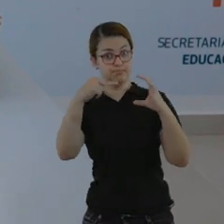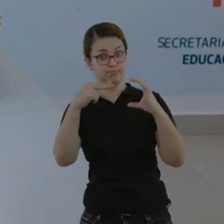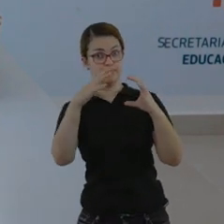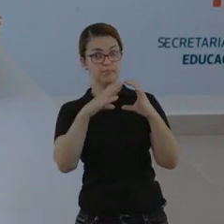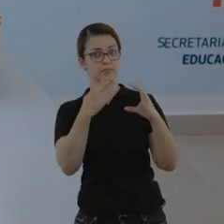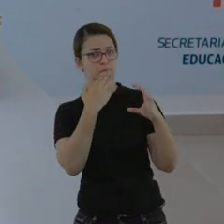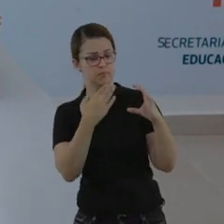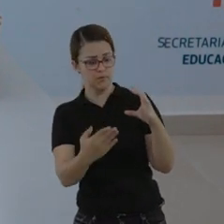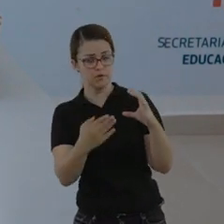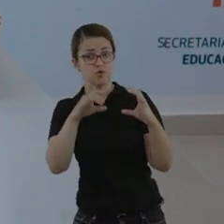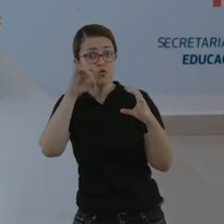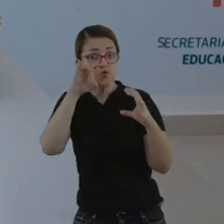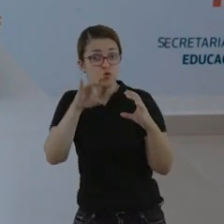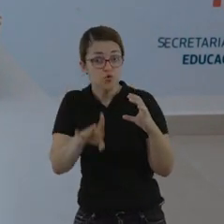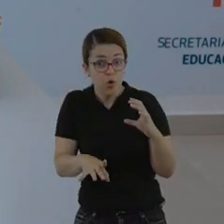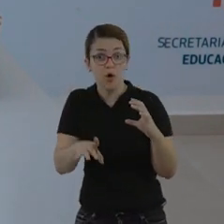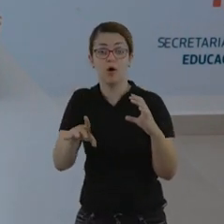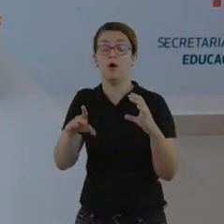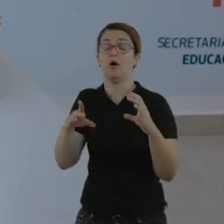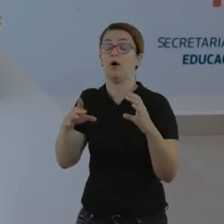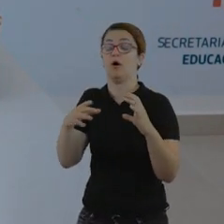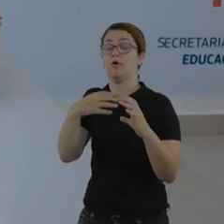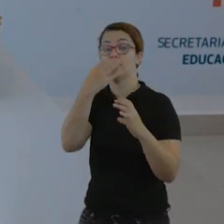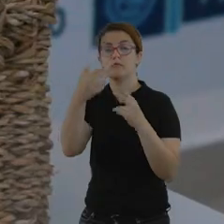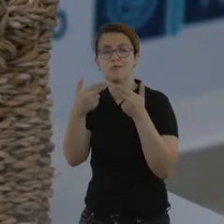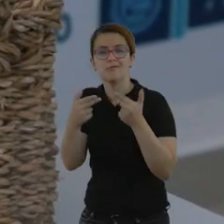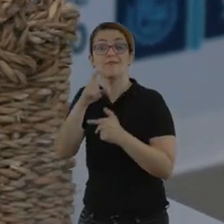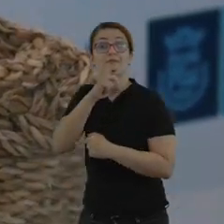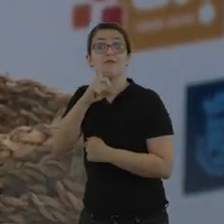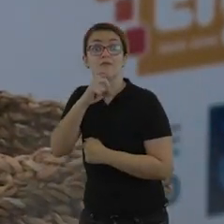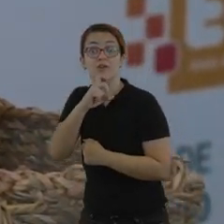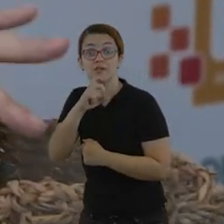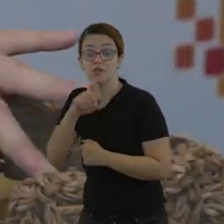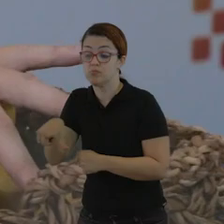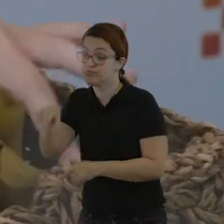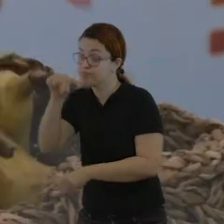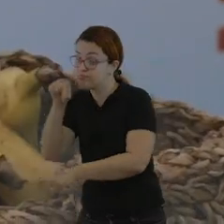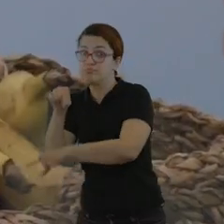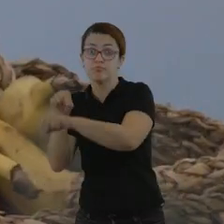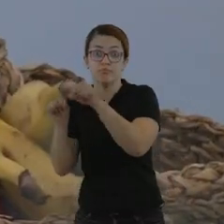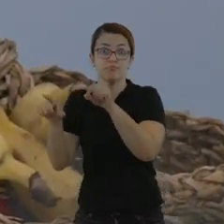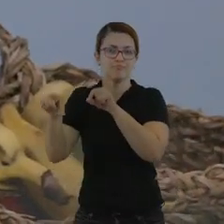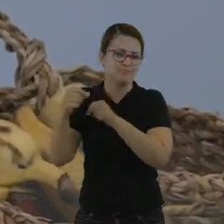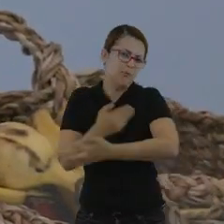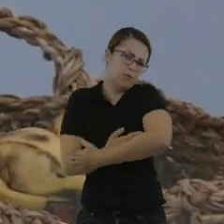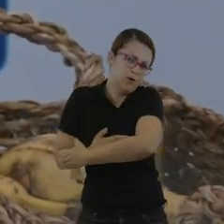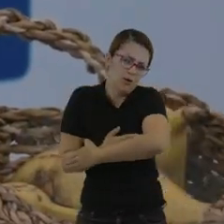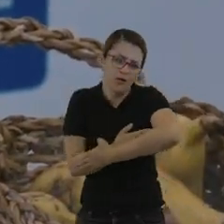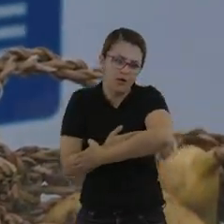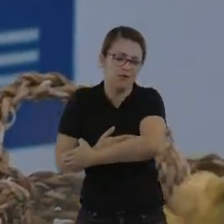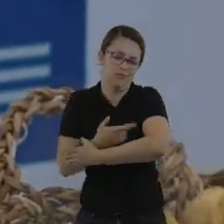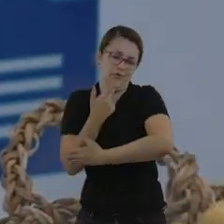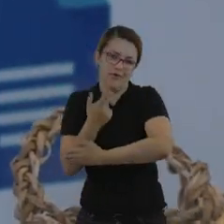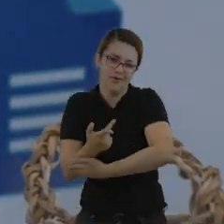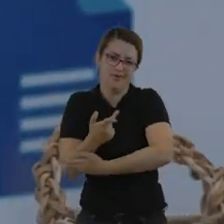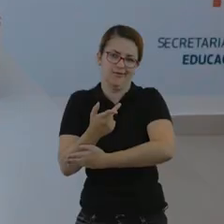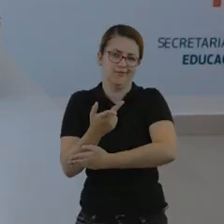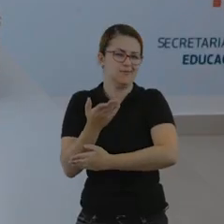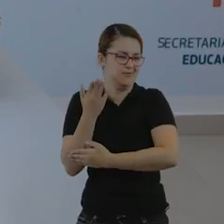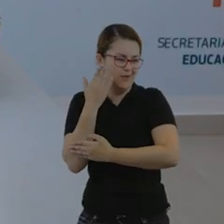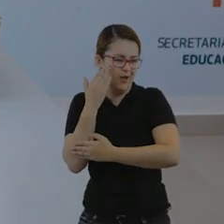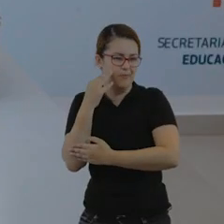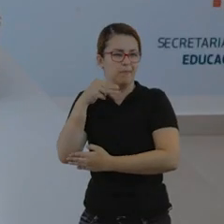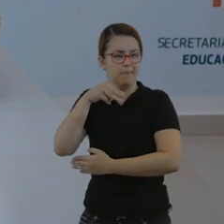você pode pedir para que ela pegue só as verdes. Então ele vai selecionar a cor verde. E ele é bebê, a gente está falando de bebês e crianças